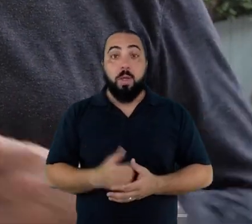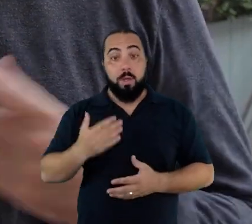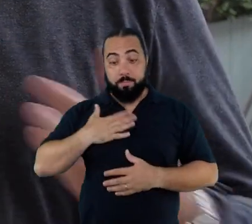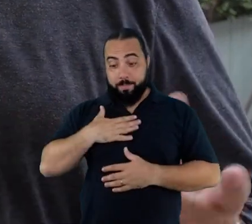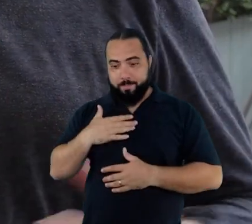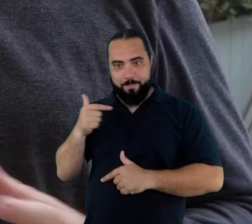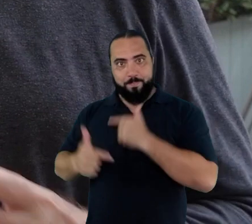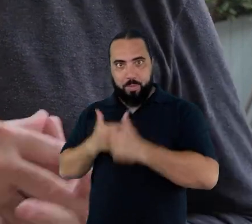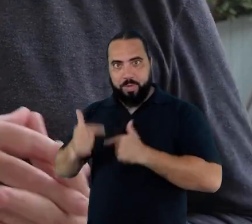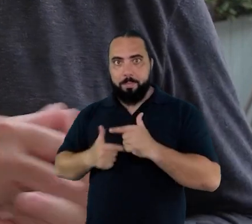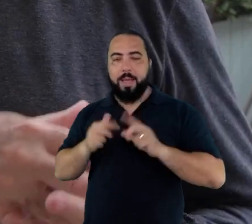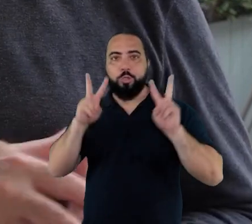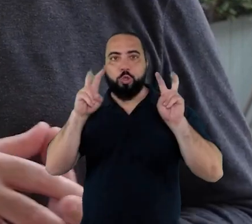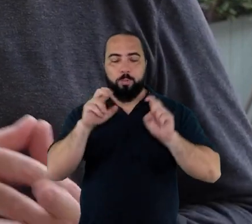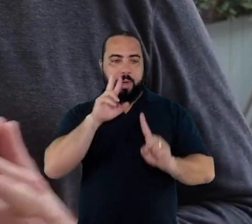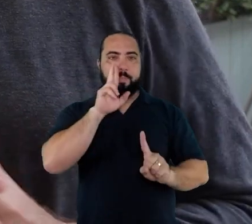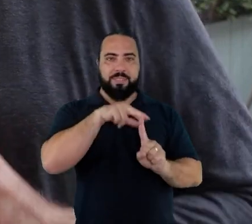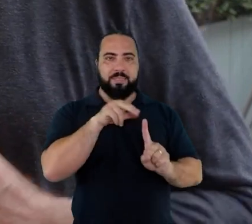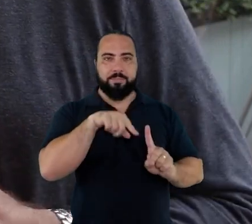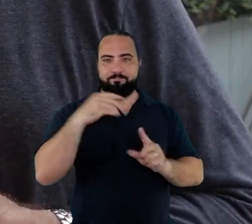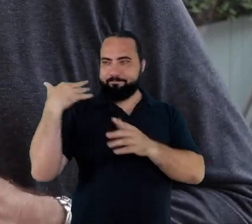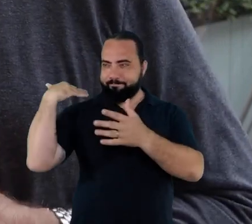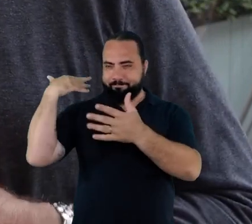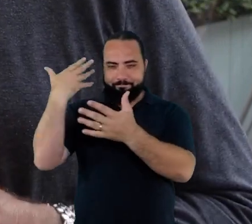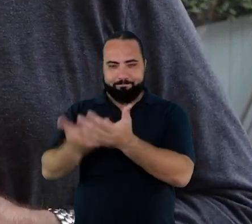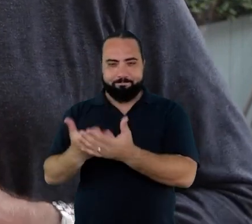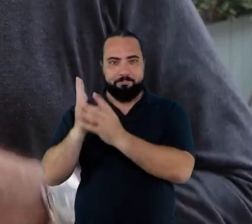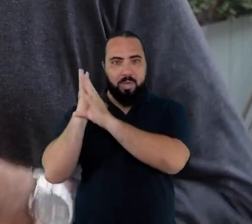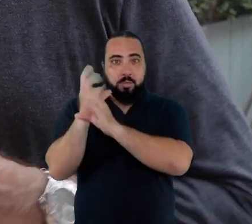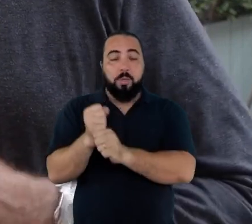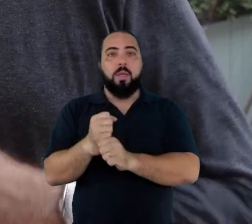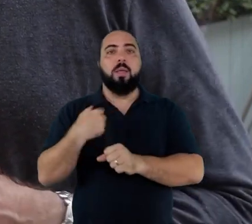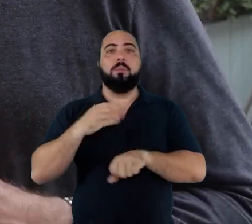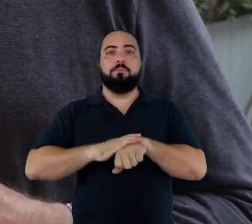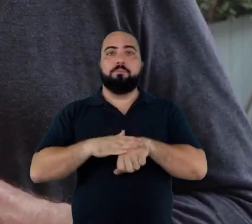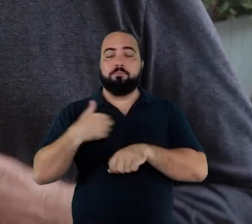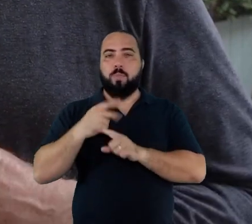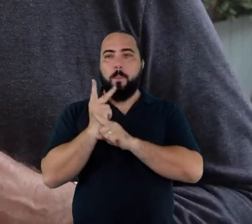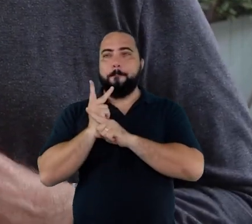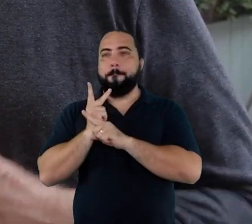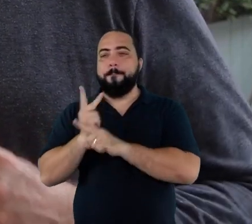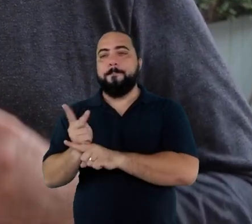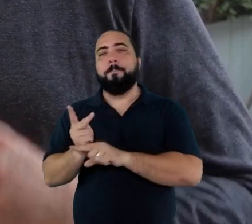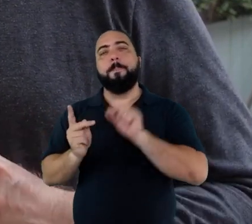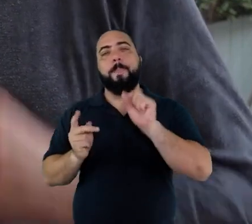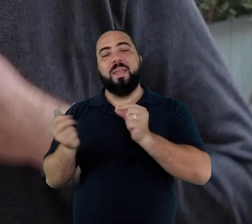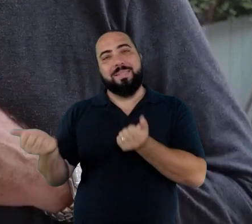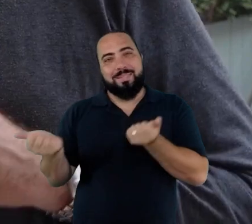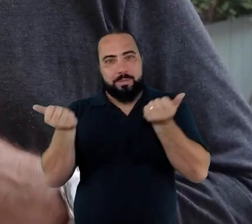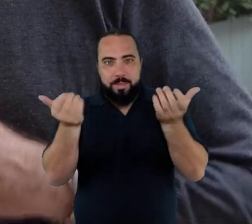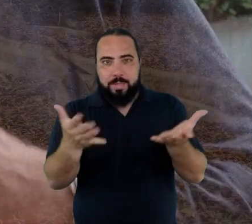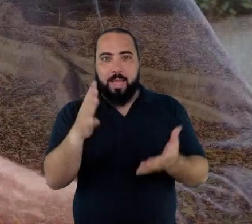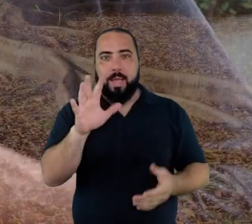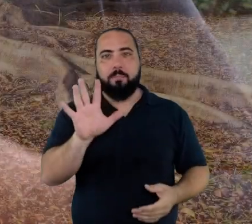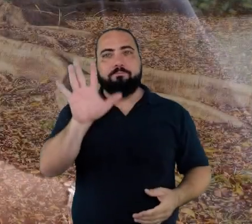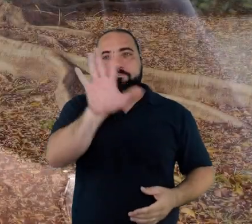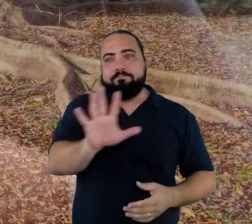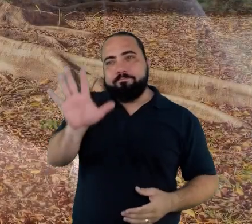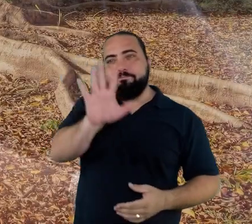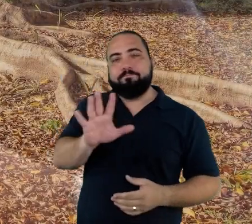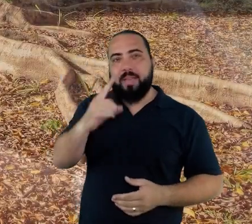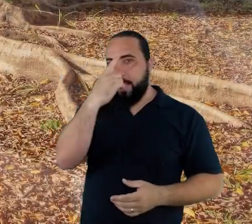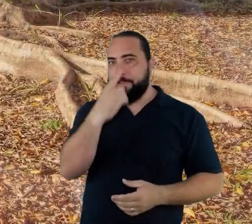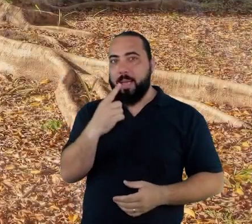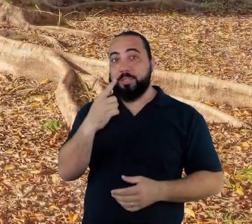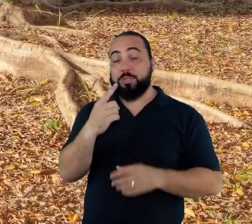meu trabalho, a questão da representação da ancestralidade, né? Eu procurei trazer a imagem que